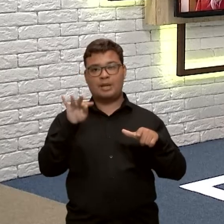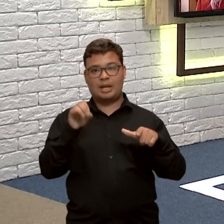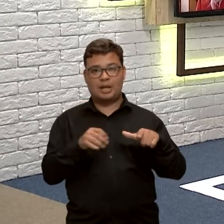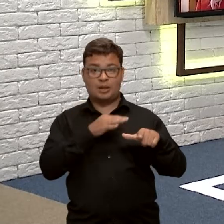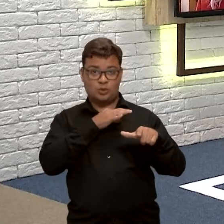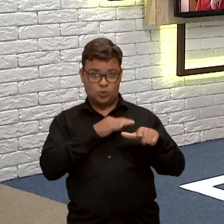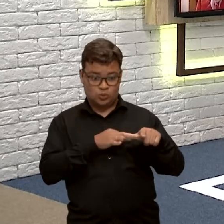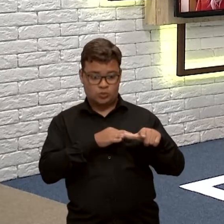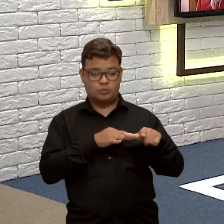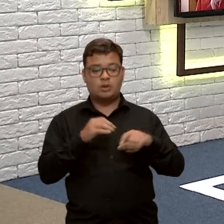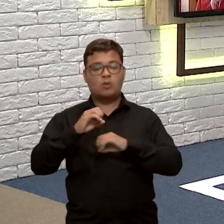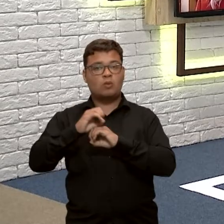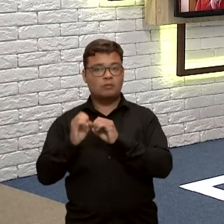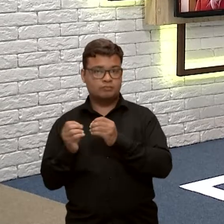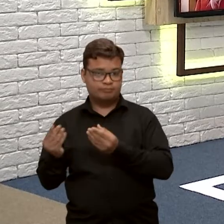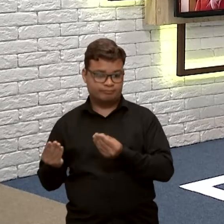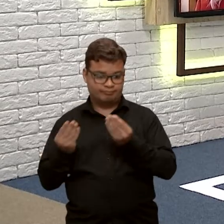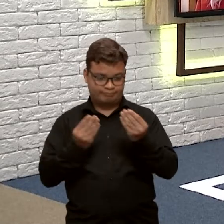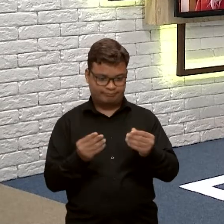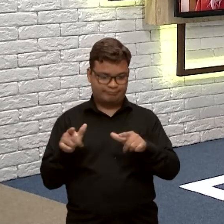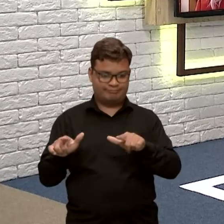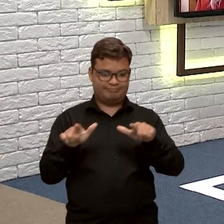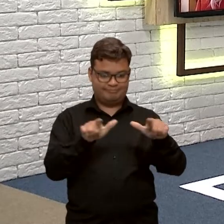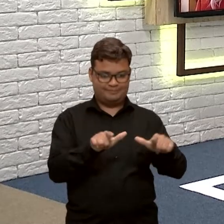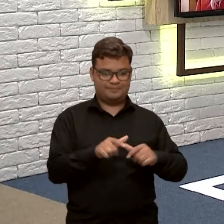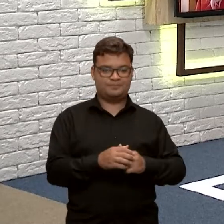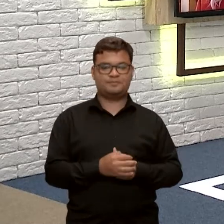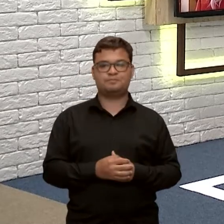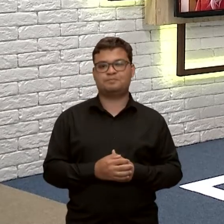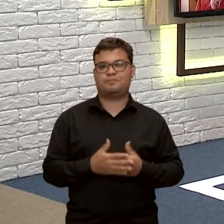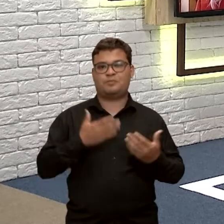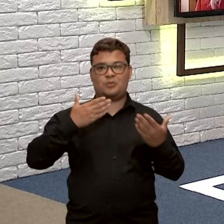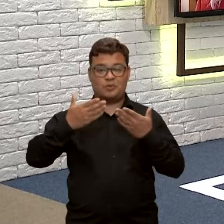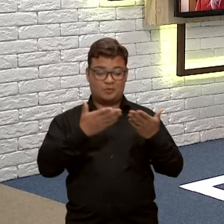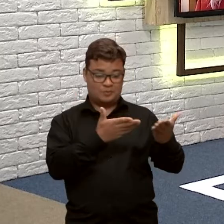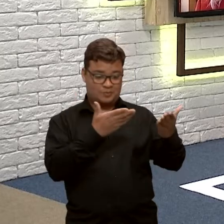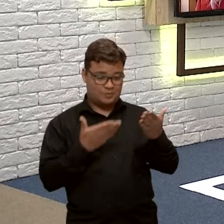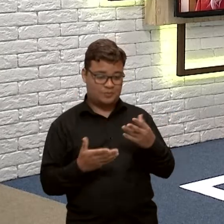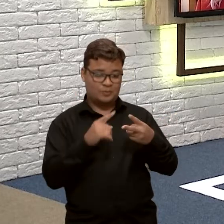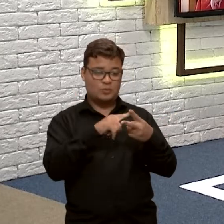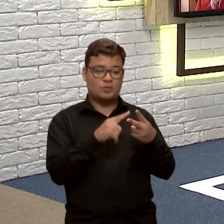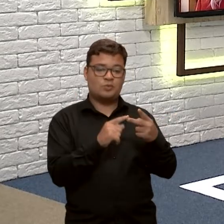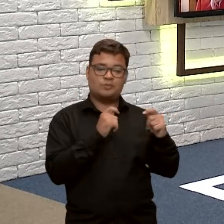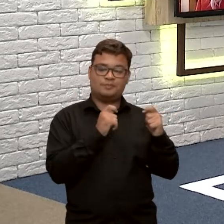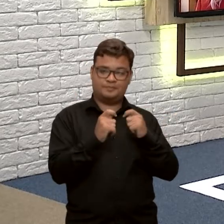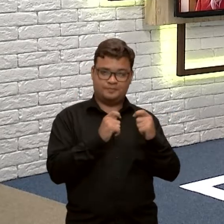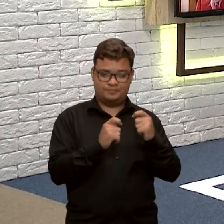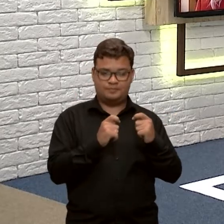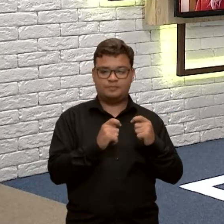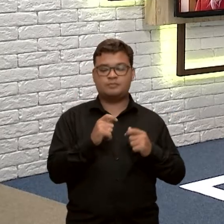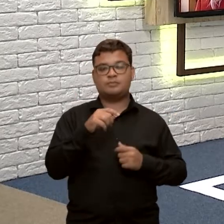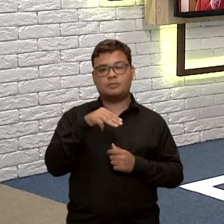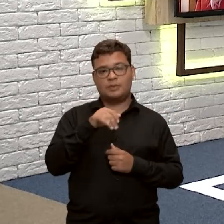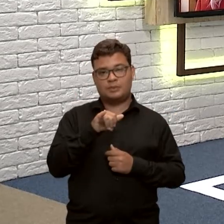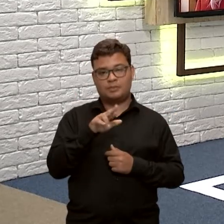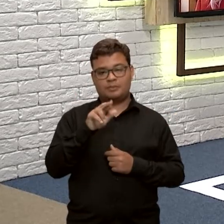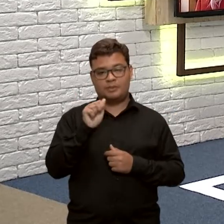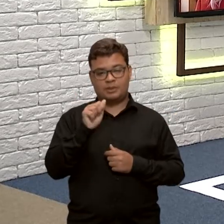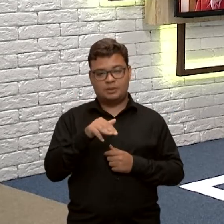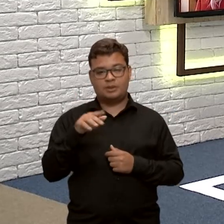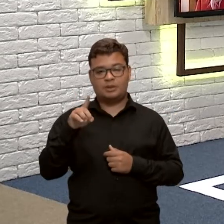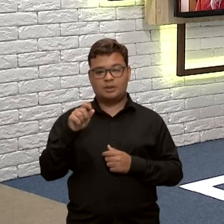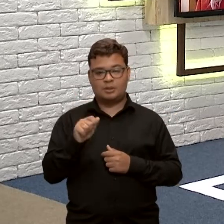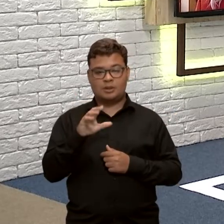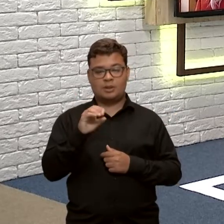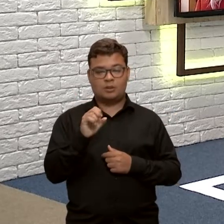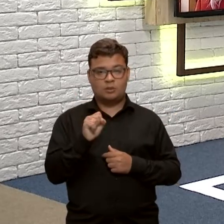pela universidade. Para conversar sobre isso, eu recebo duas entrevistadas nesse bloco. A primeira é a Miriam da Costa, professora